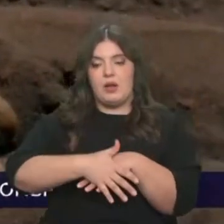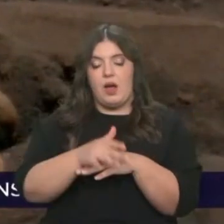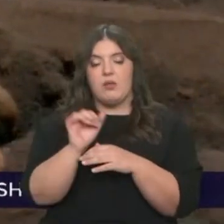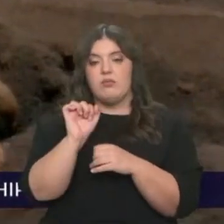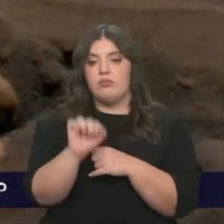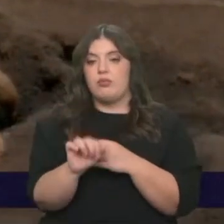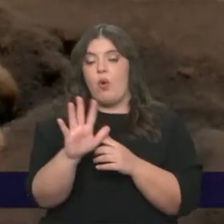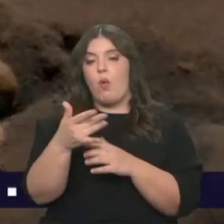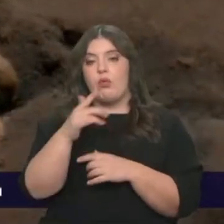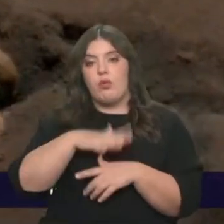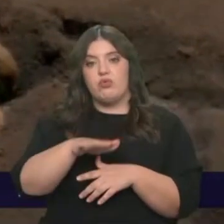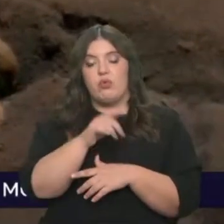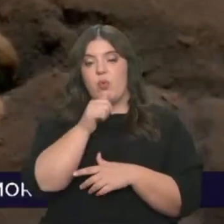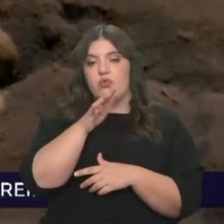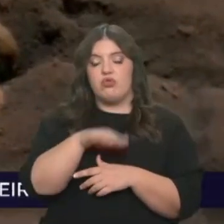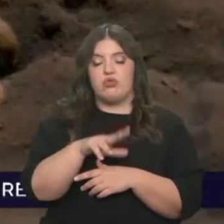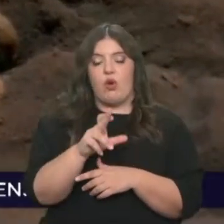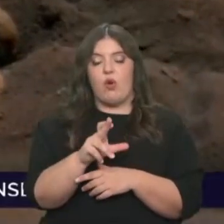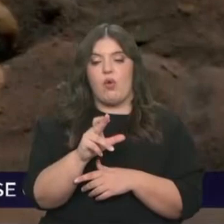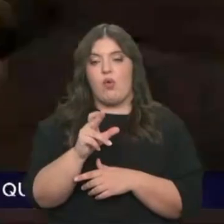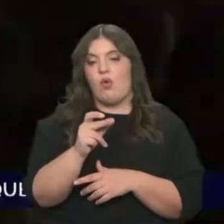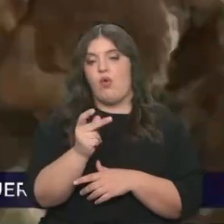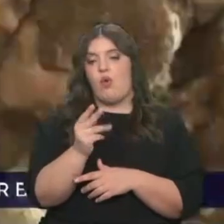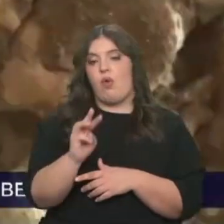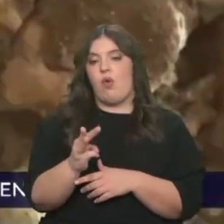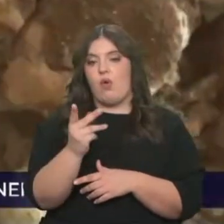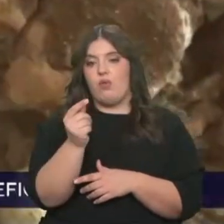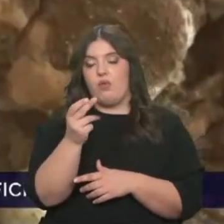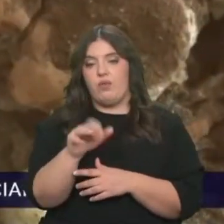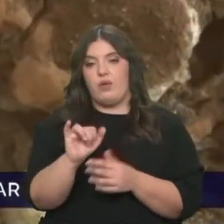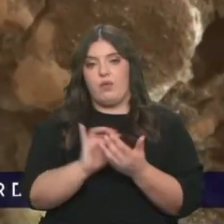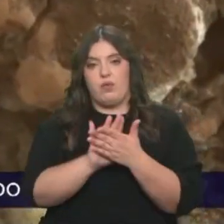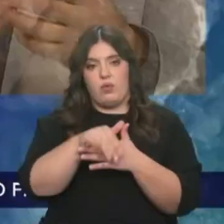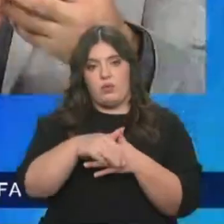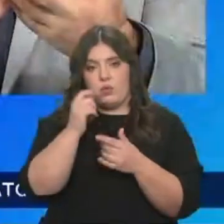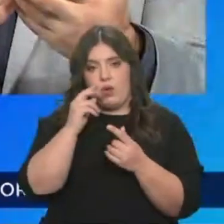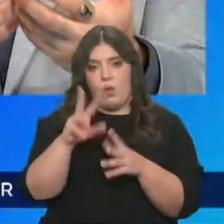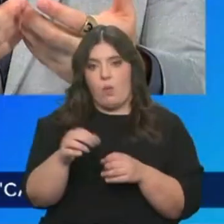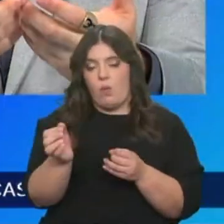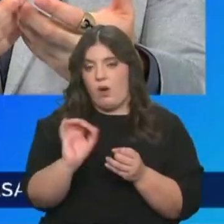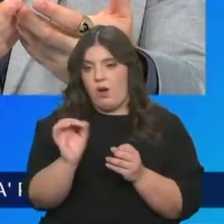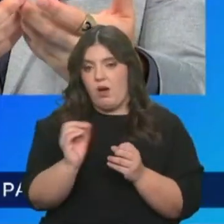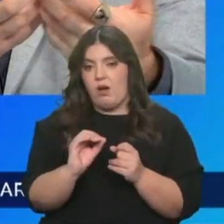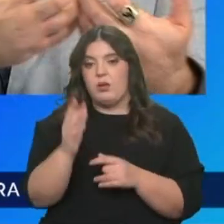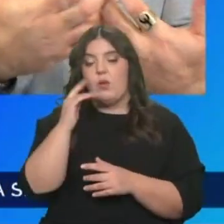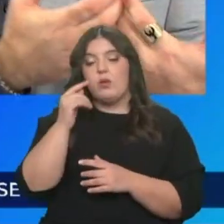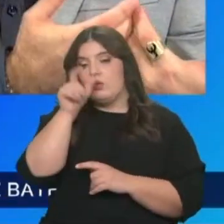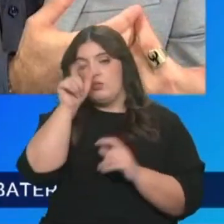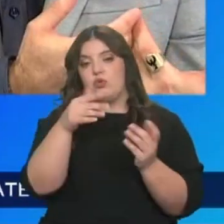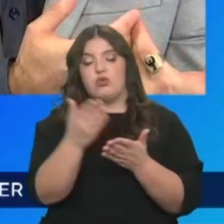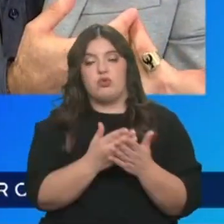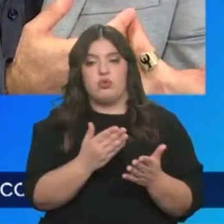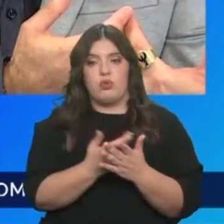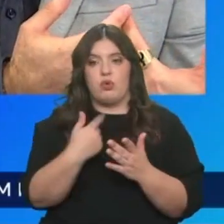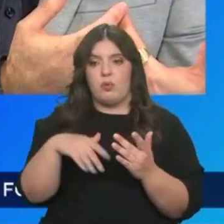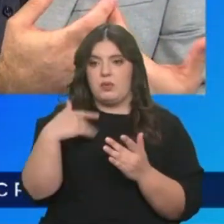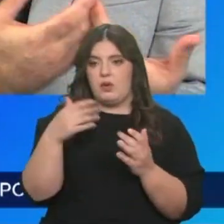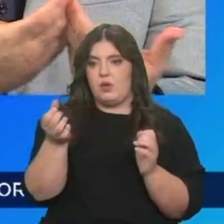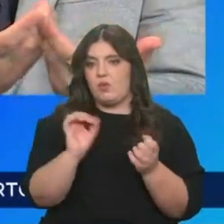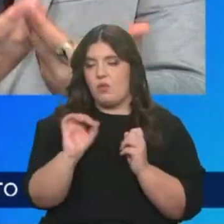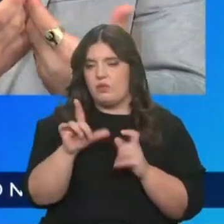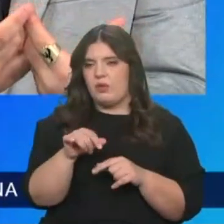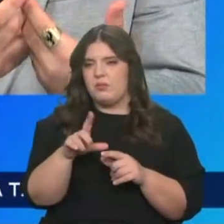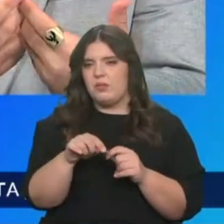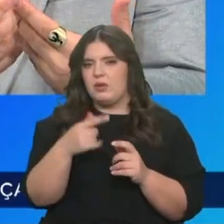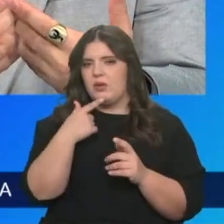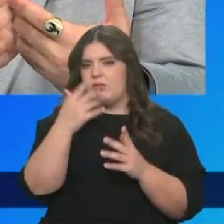para a zona onde está o rover Curiosity, vulcões é coisa que não encontramos. E também os cientistas suspeitam que no passado também não houve ali vulcões. Portanto, a